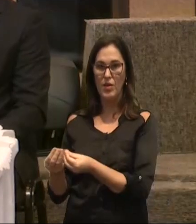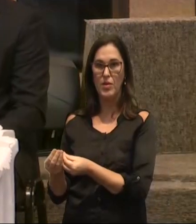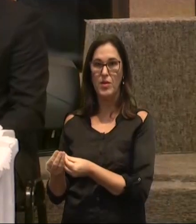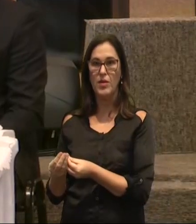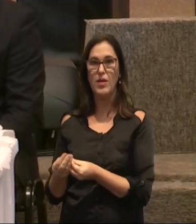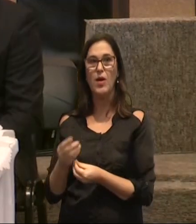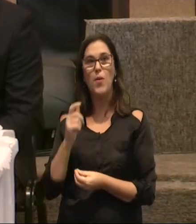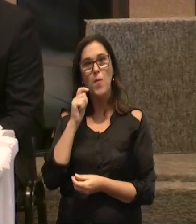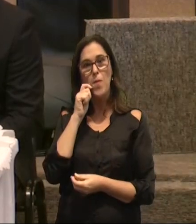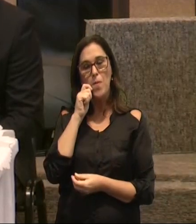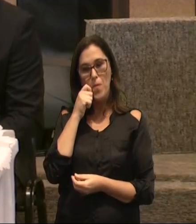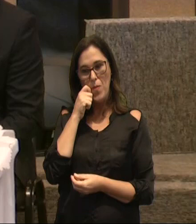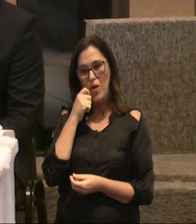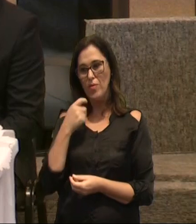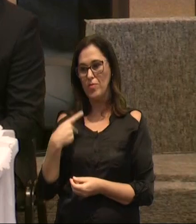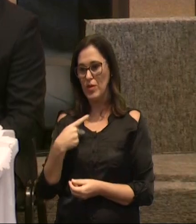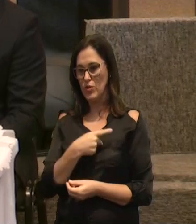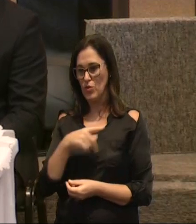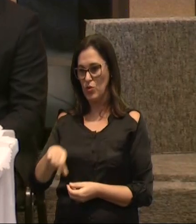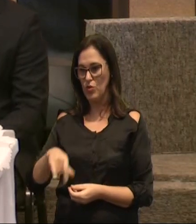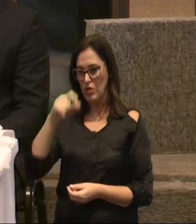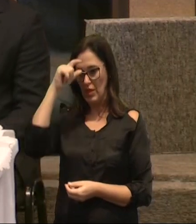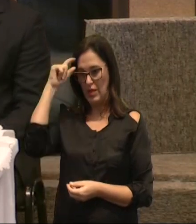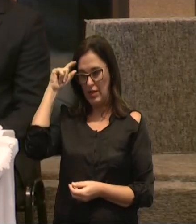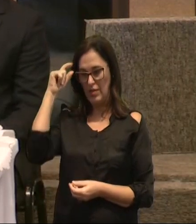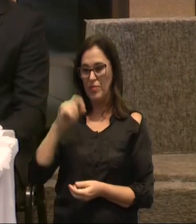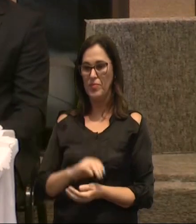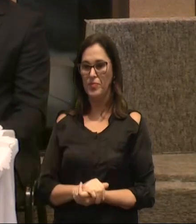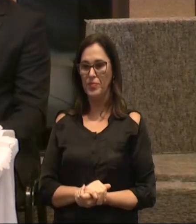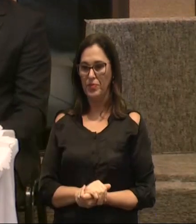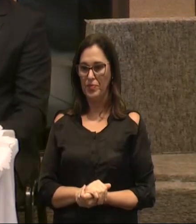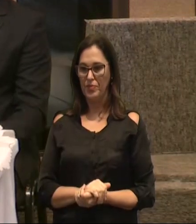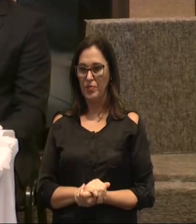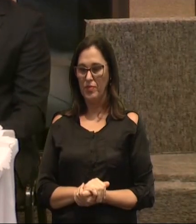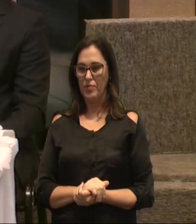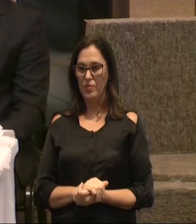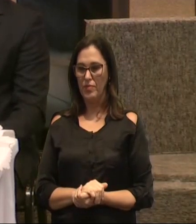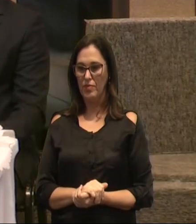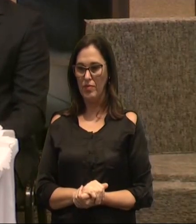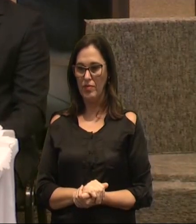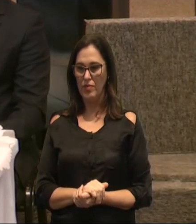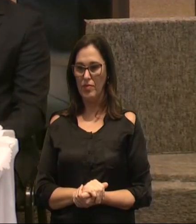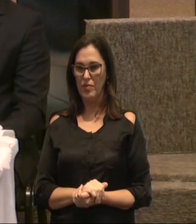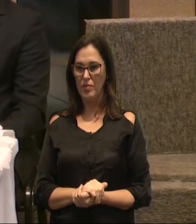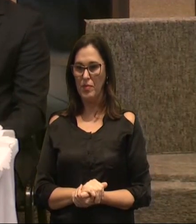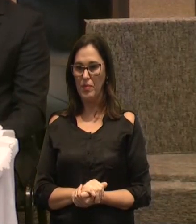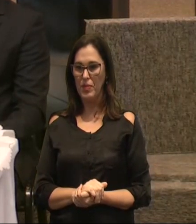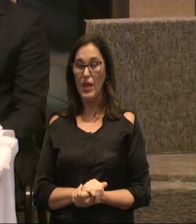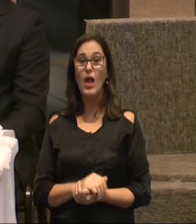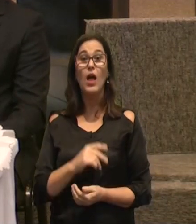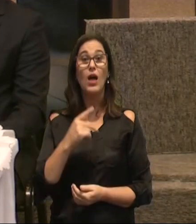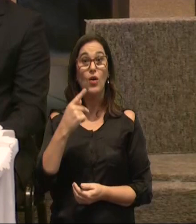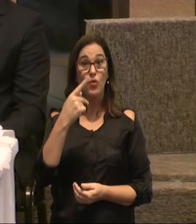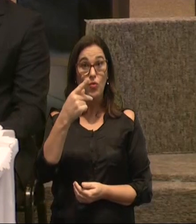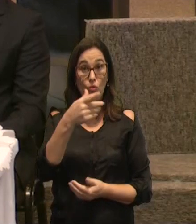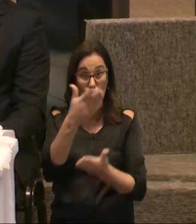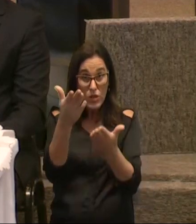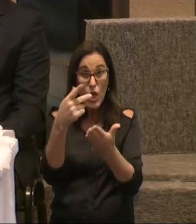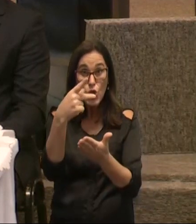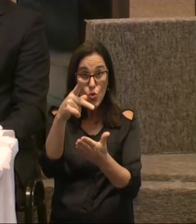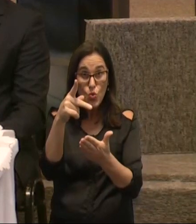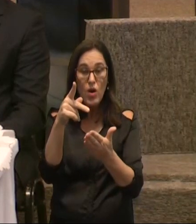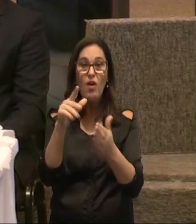Jair, o pão, Você, com a sua família,